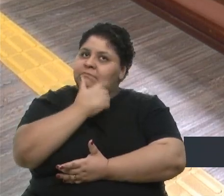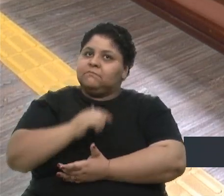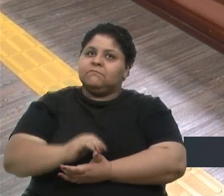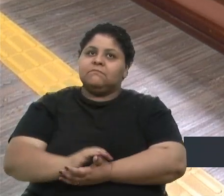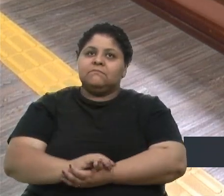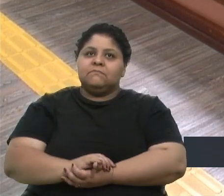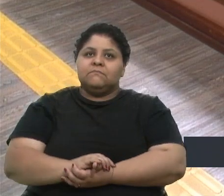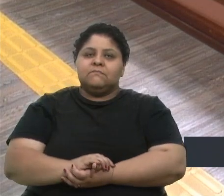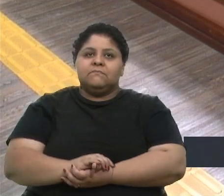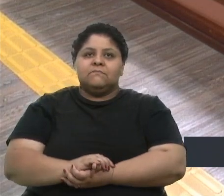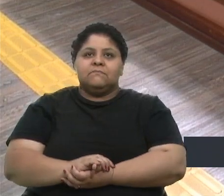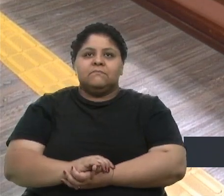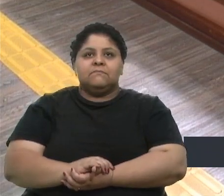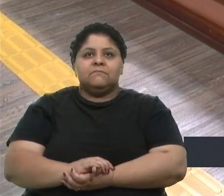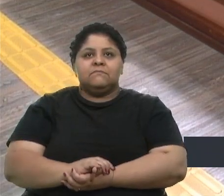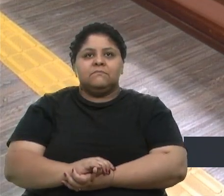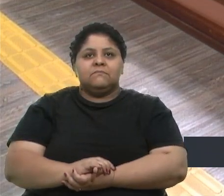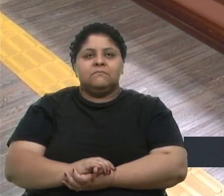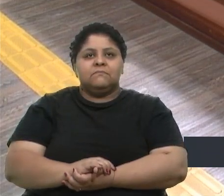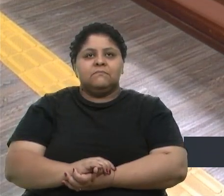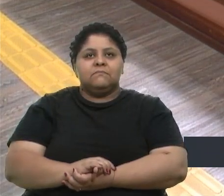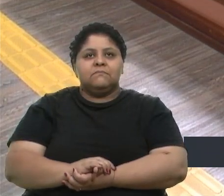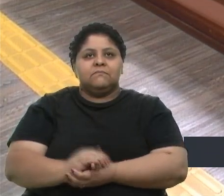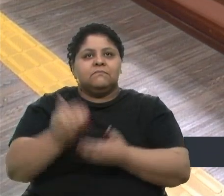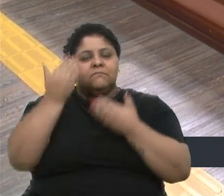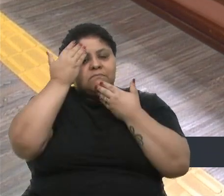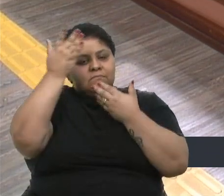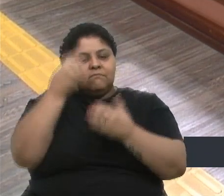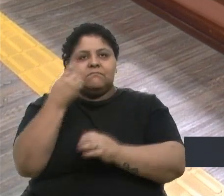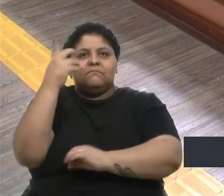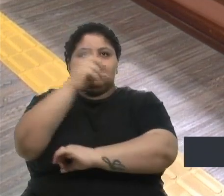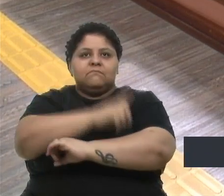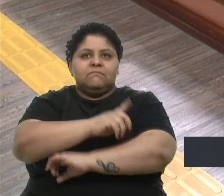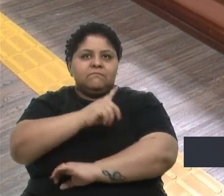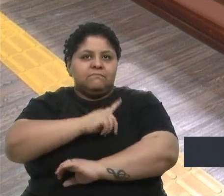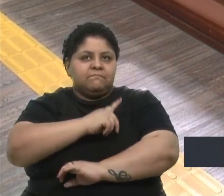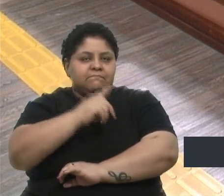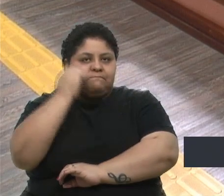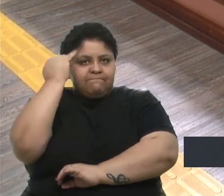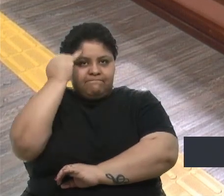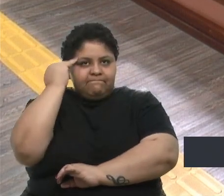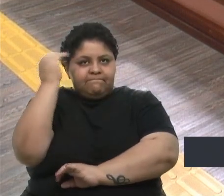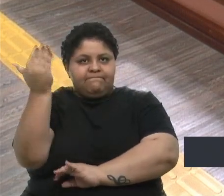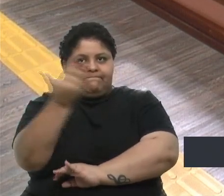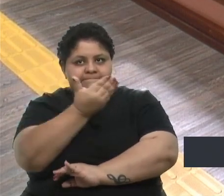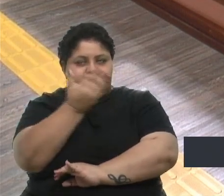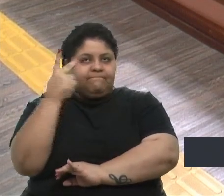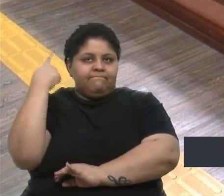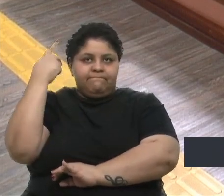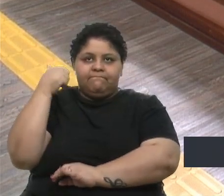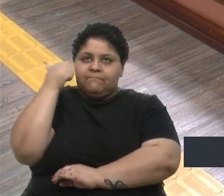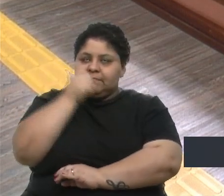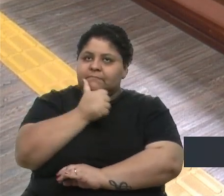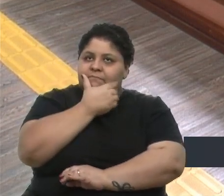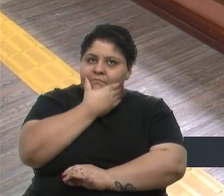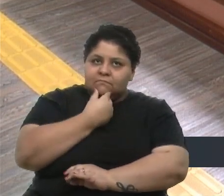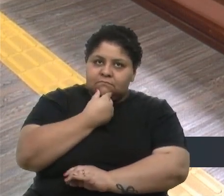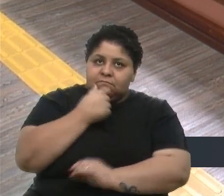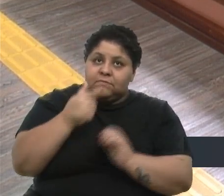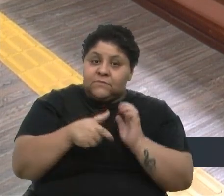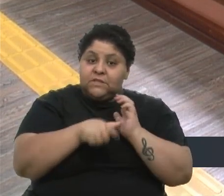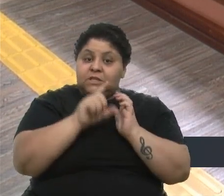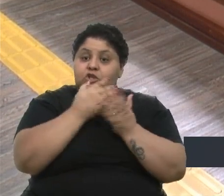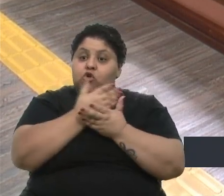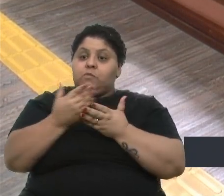não esqueceu o Carenhato, né? Obrigado, bom dia, presidente D'Ambrós, colegas vereadoras, vereadores. Antes de entrar no